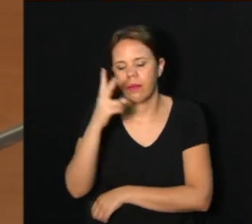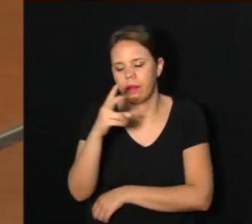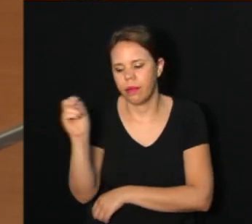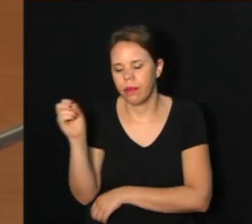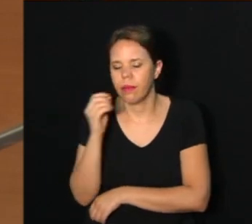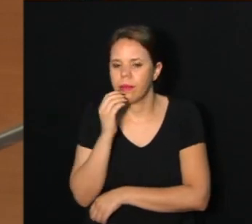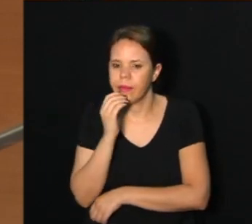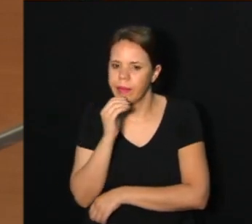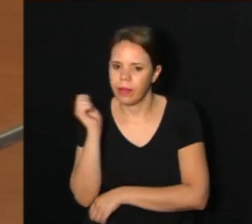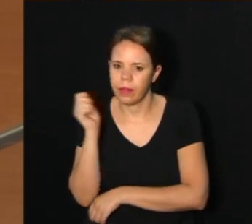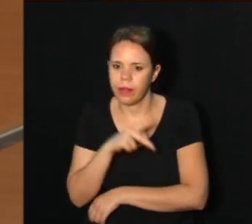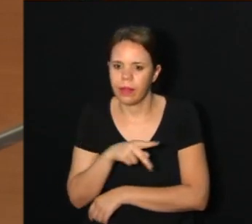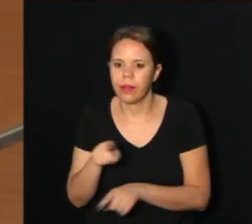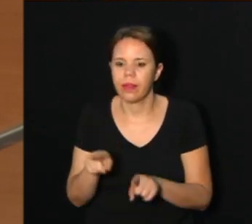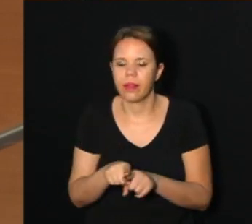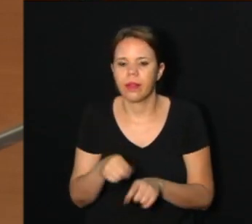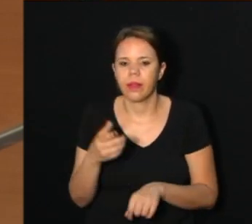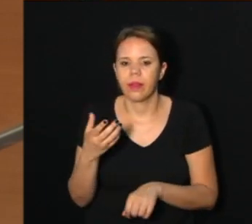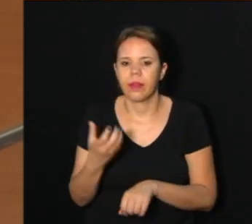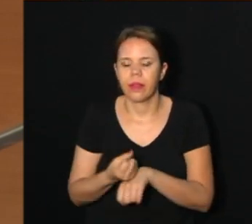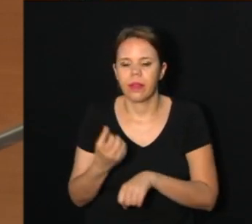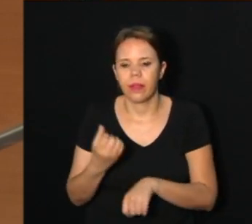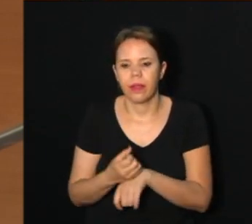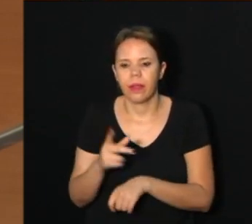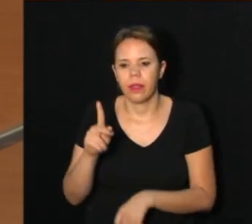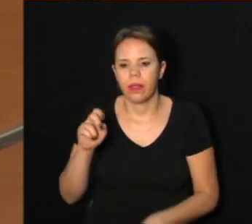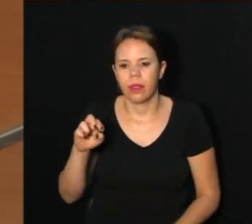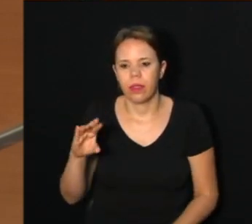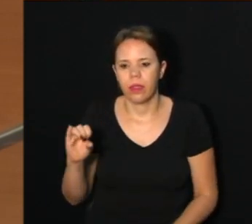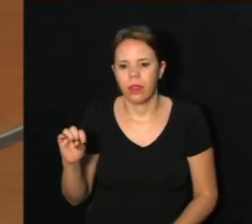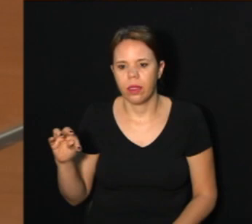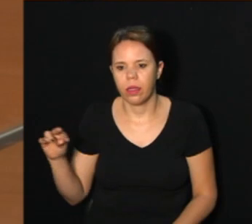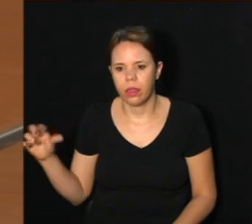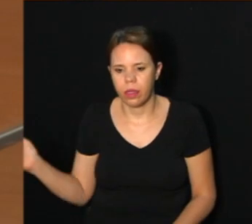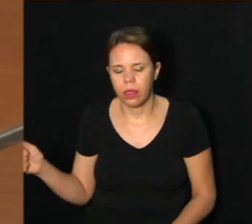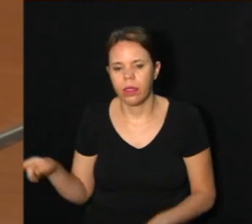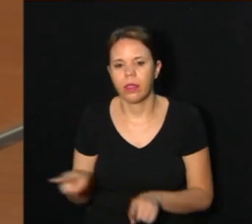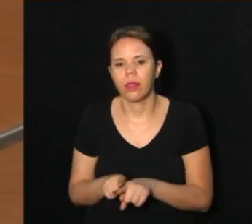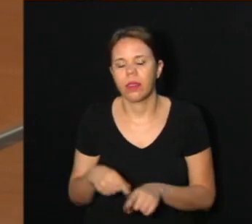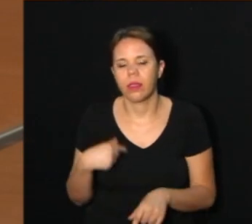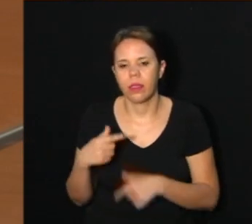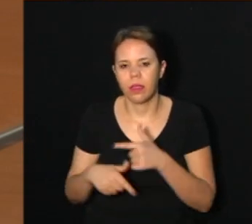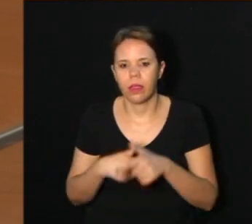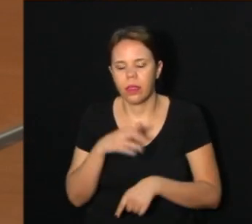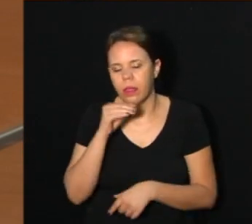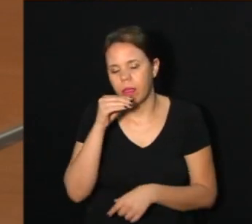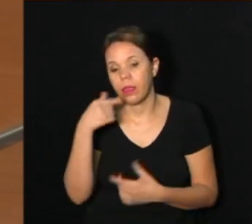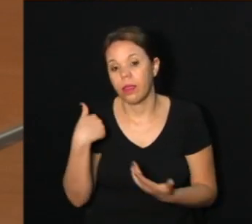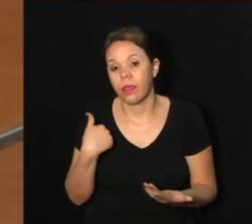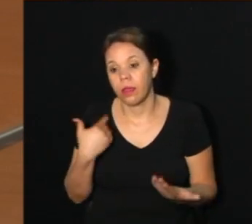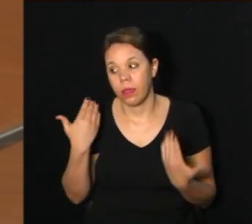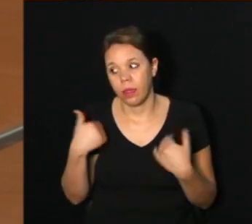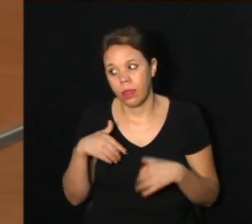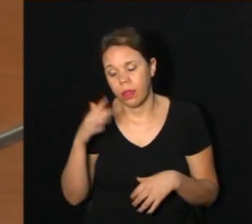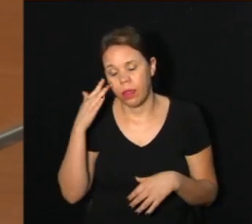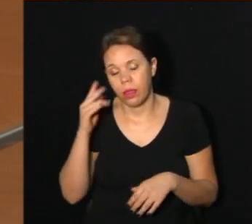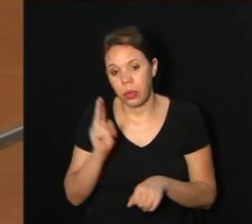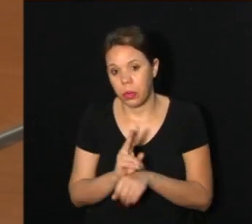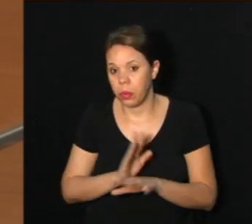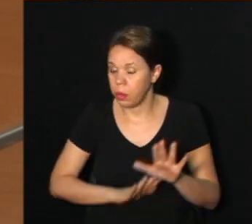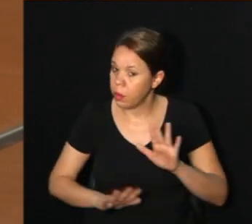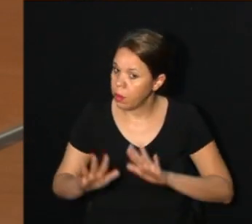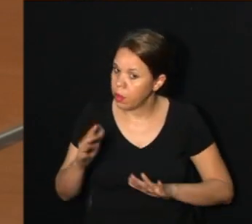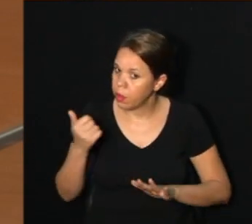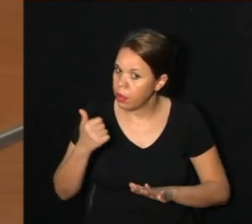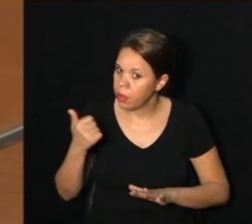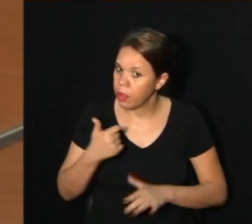10.200 aposentados e pensionistas, e nós somos uma categoria. O meu cuidado aqui, primeiro, é para